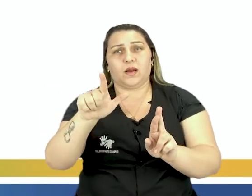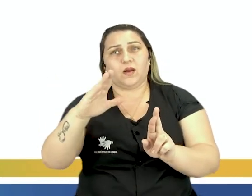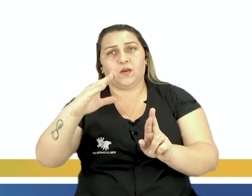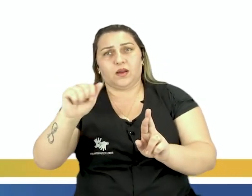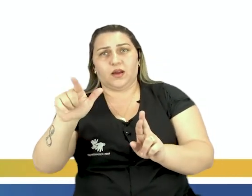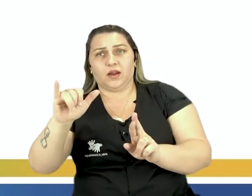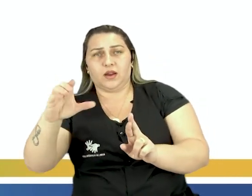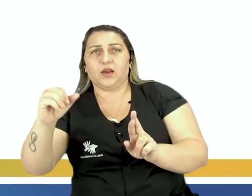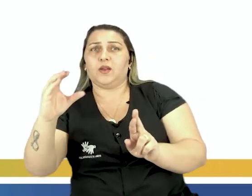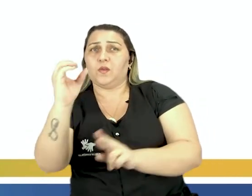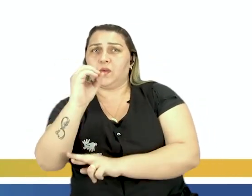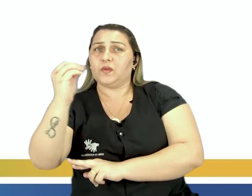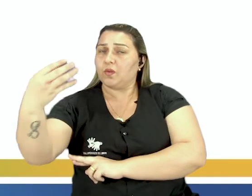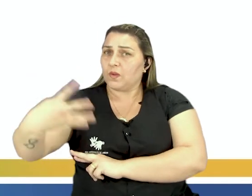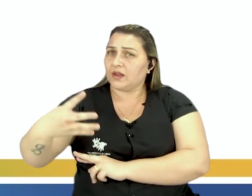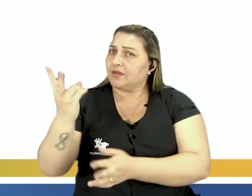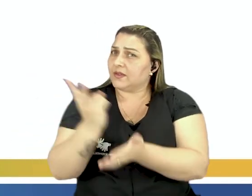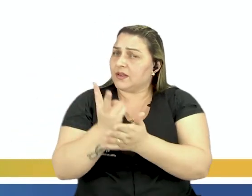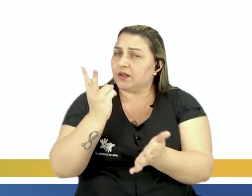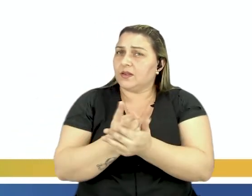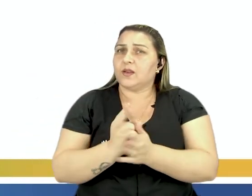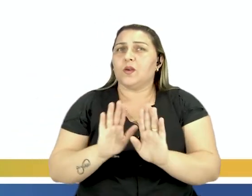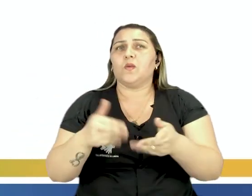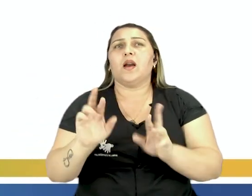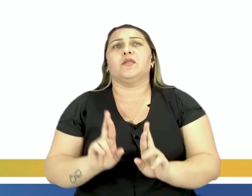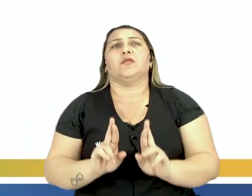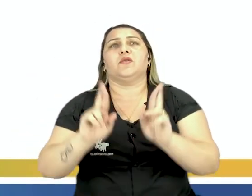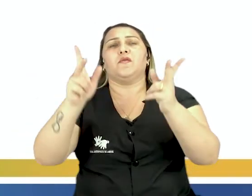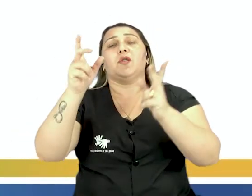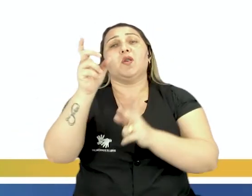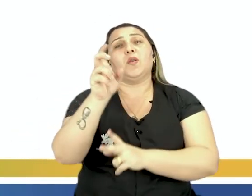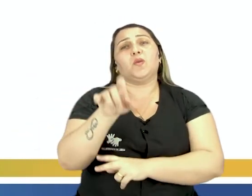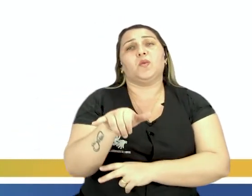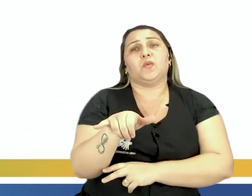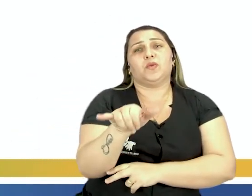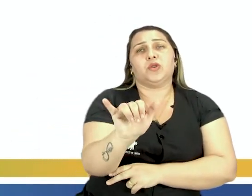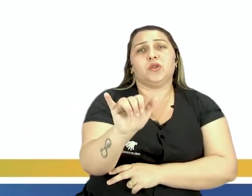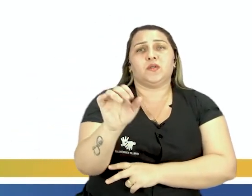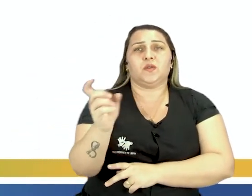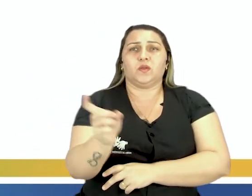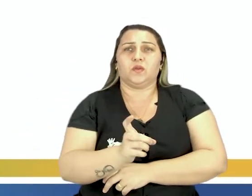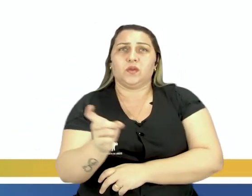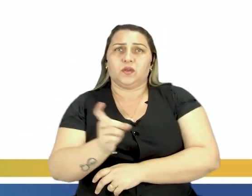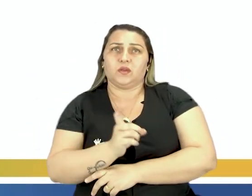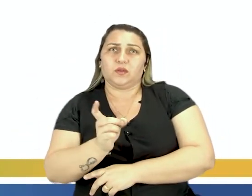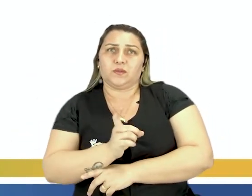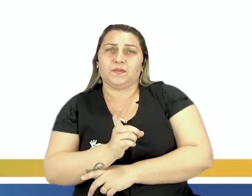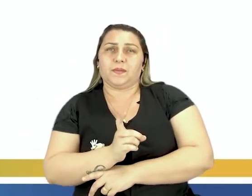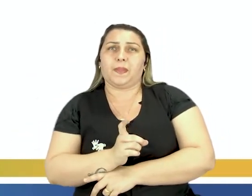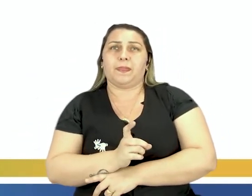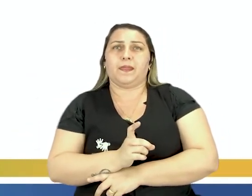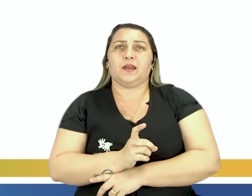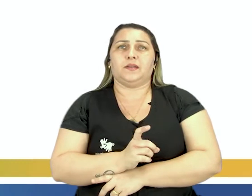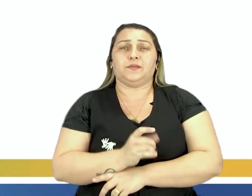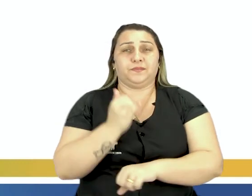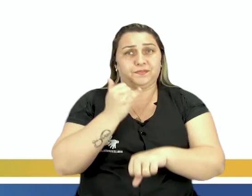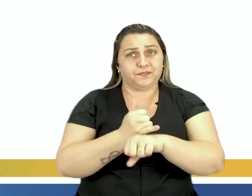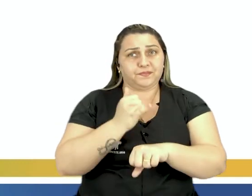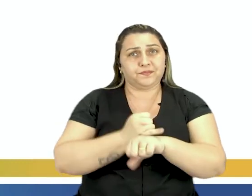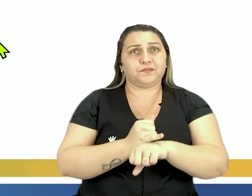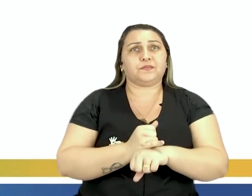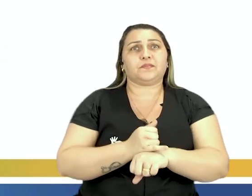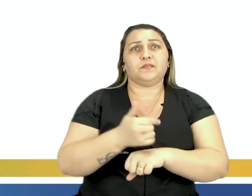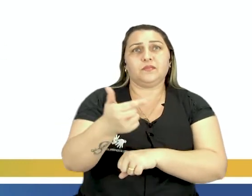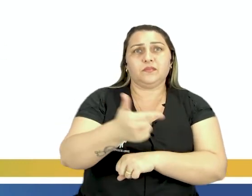o oxigênio vai ter o índice 4. Então, qual vai ser a diferença? No índice aqui, ó, metal alcalino ele vai ter o índice